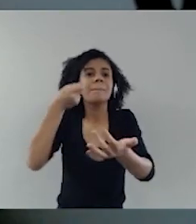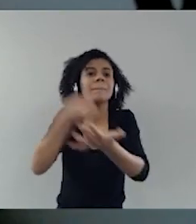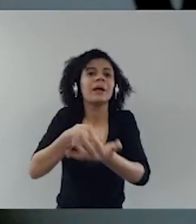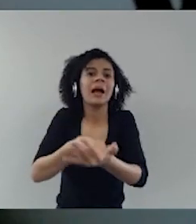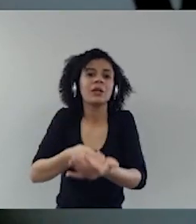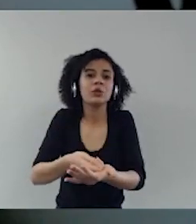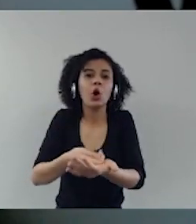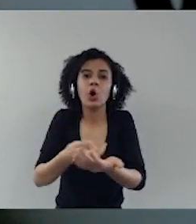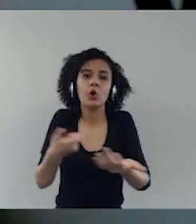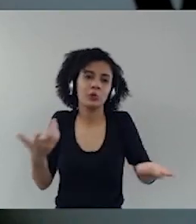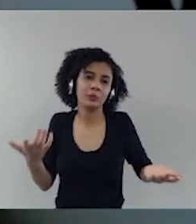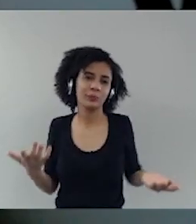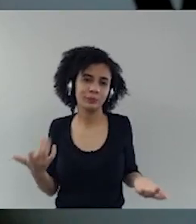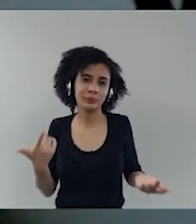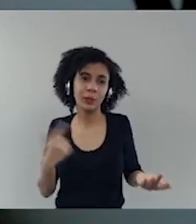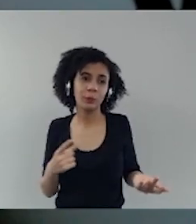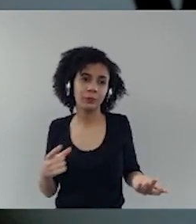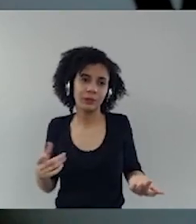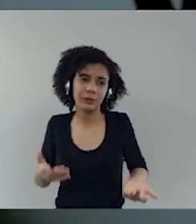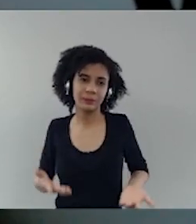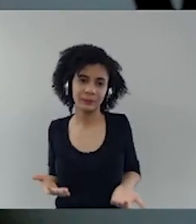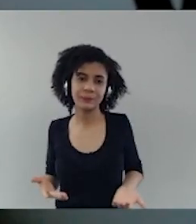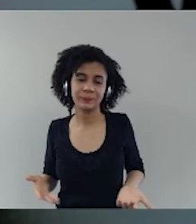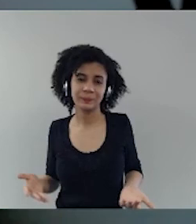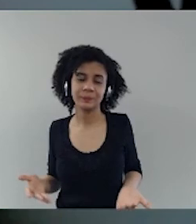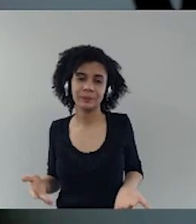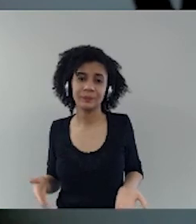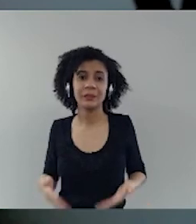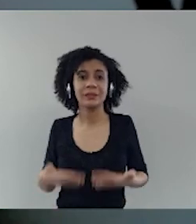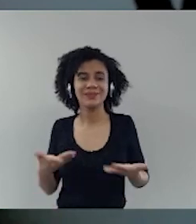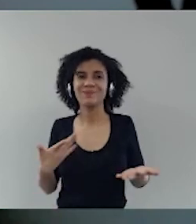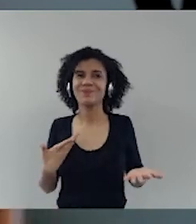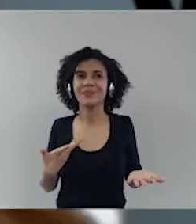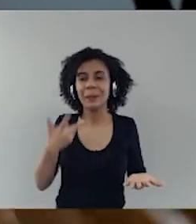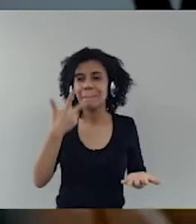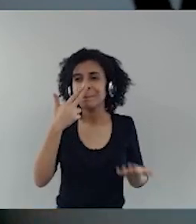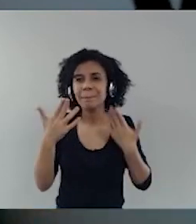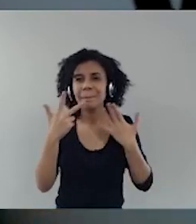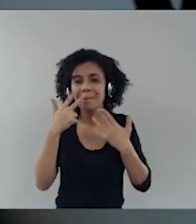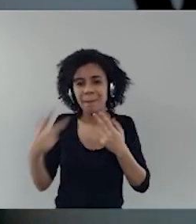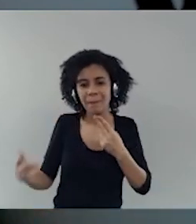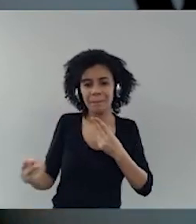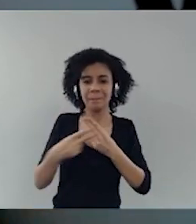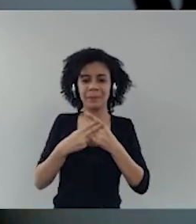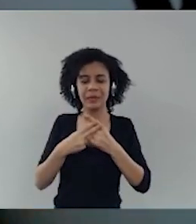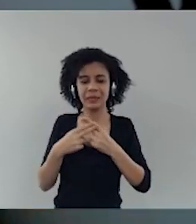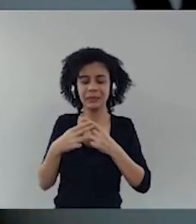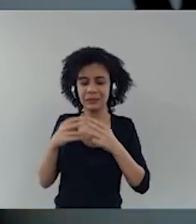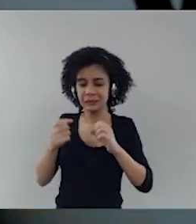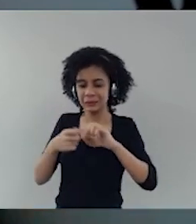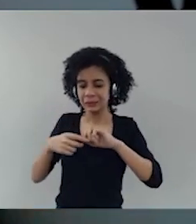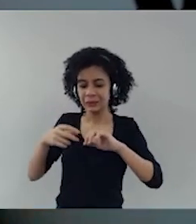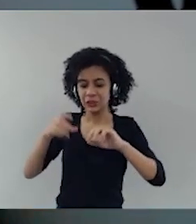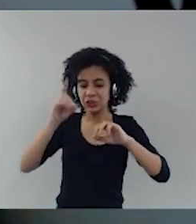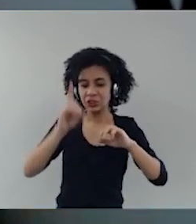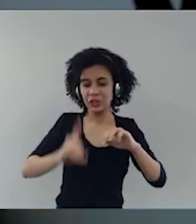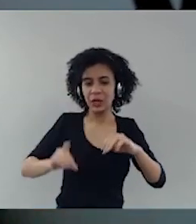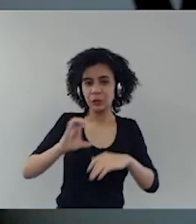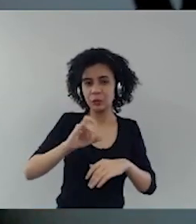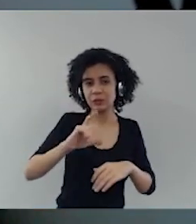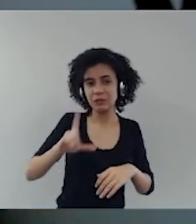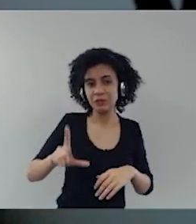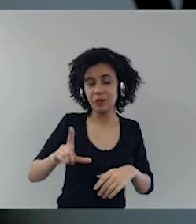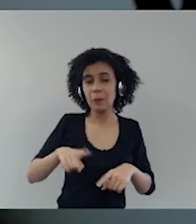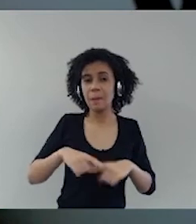também oferecem como uma disciplina obrigatória. E a gente fica preso ao direito civil. Enquanto a